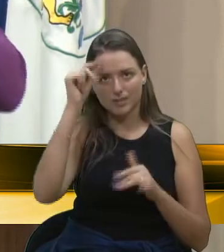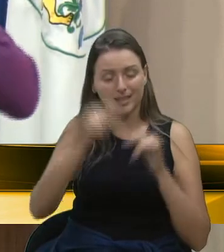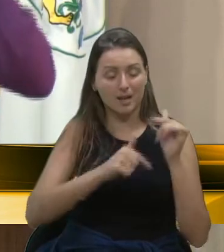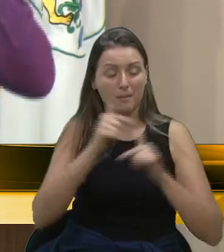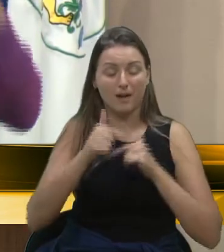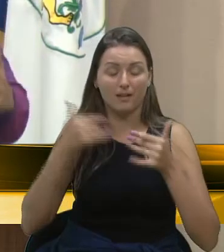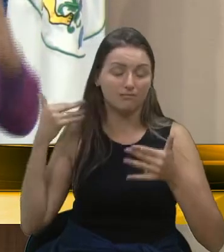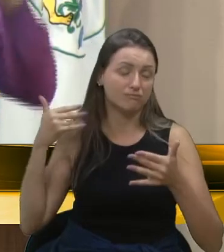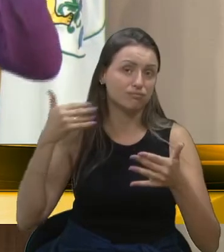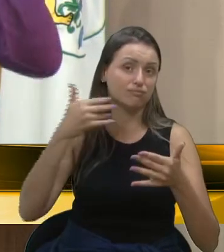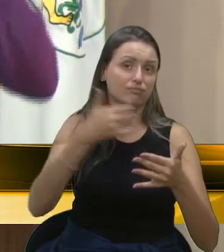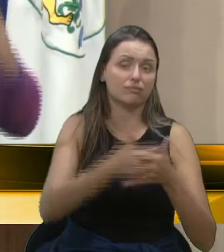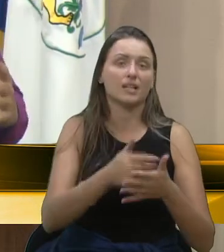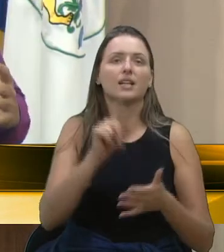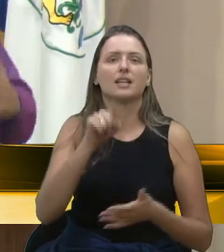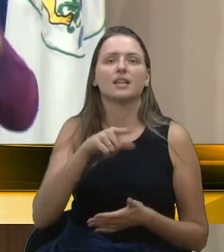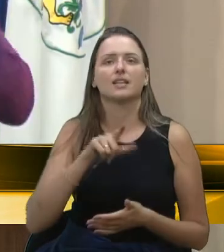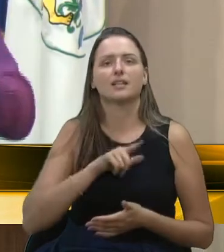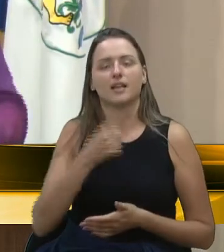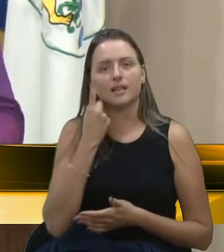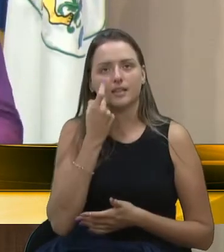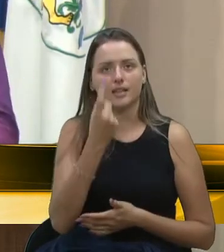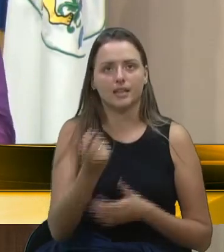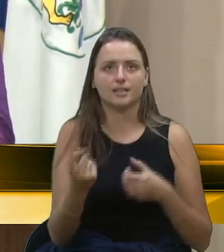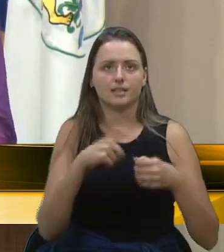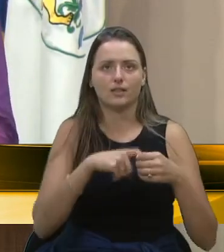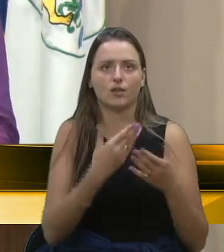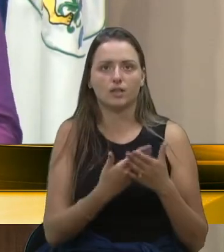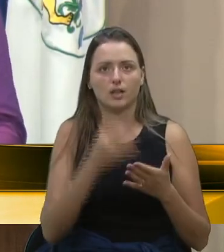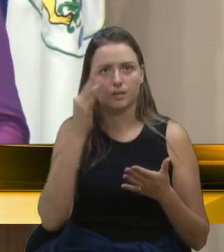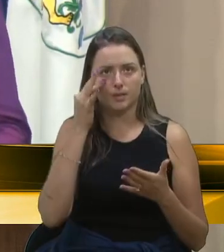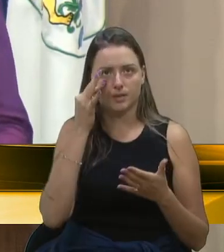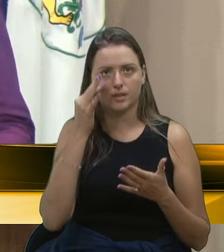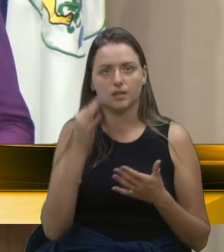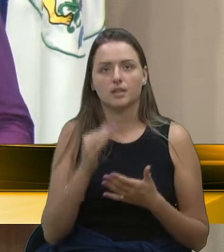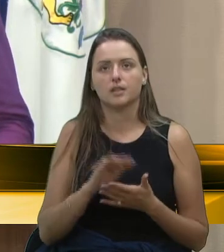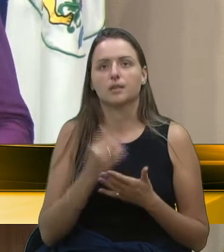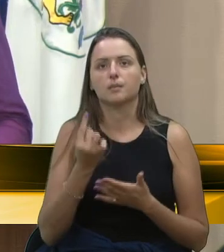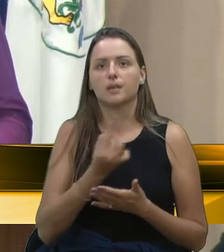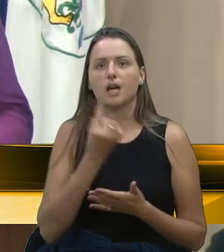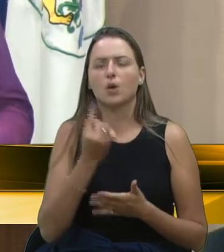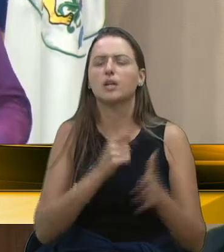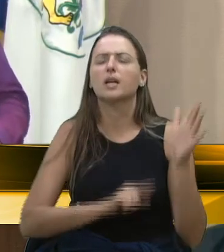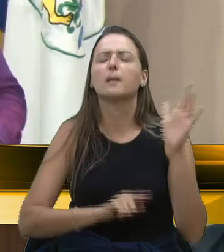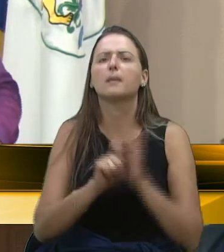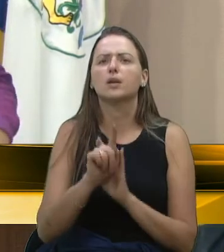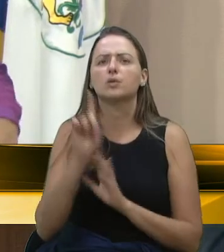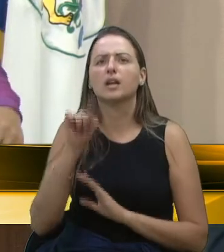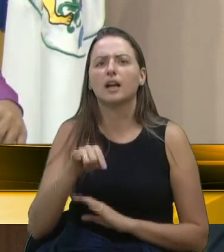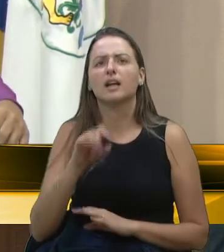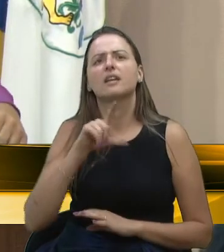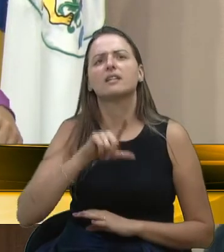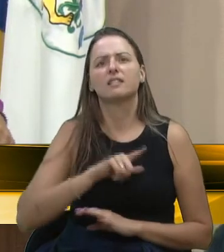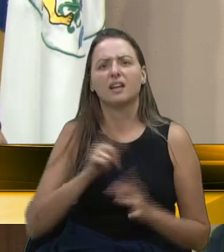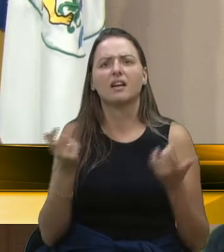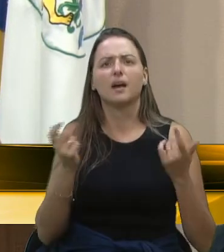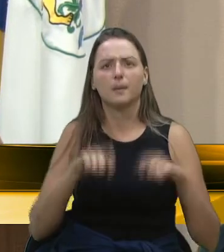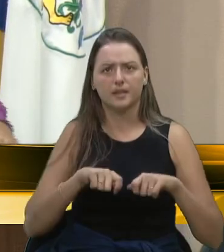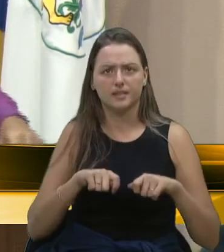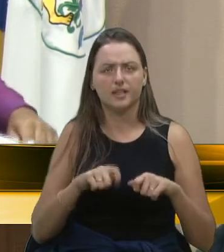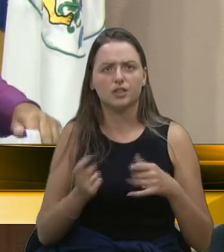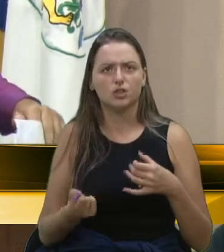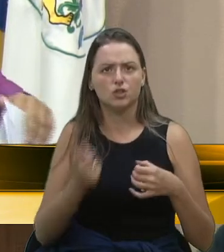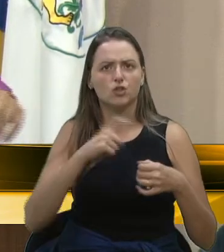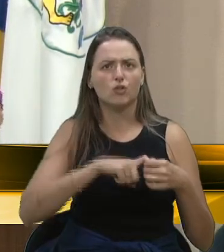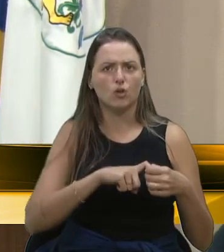os mais interessados no retorno das aulas presenciais. O meu único questionamento é se existem condições efetivas,